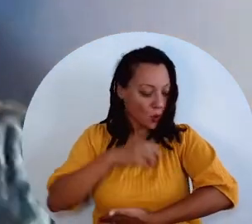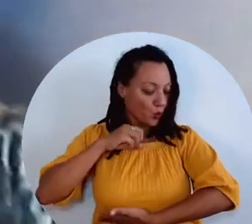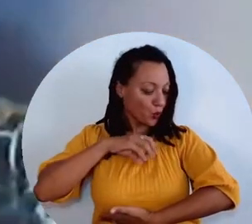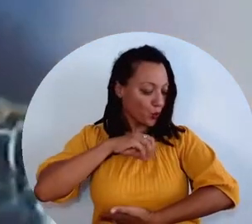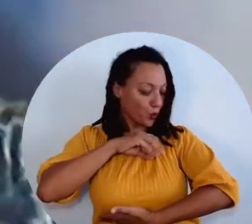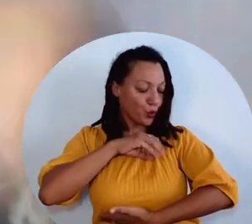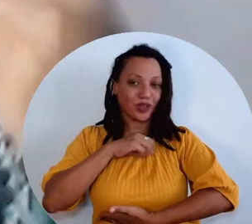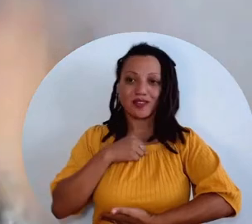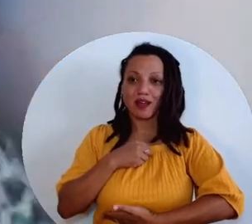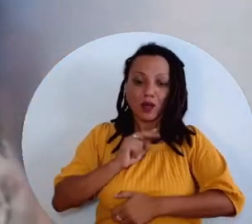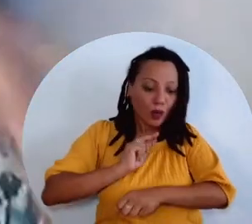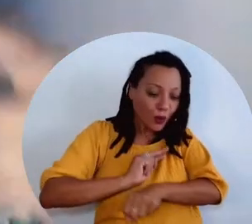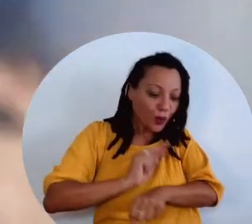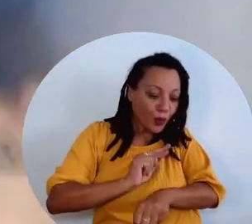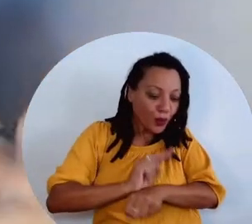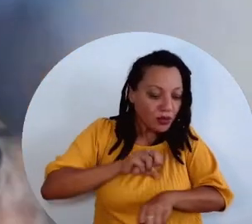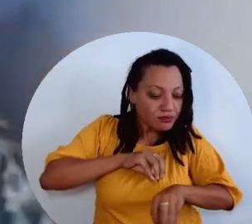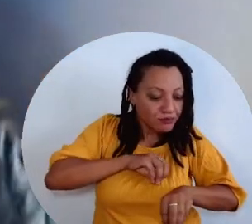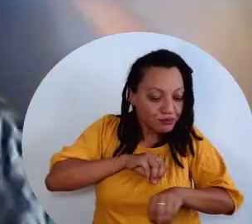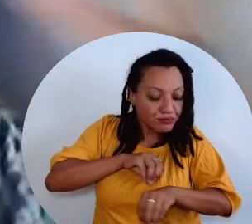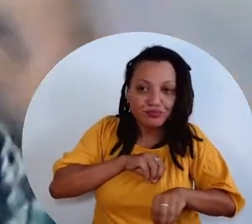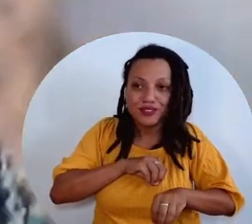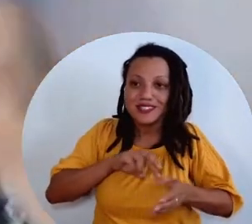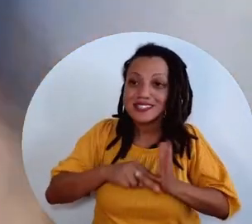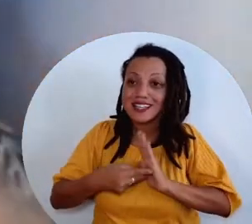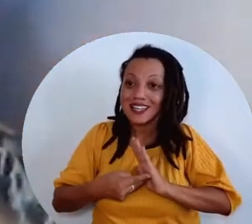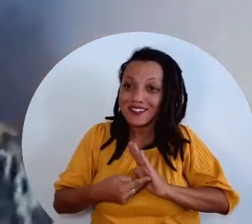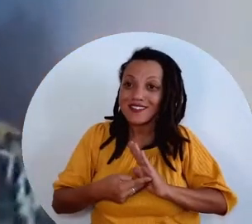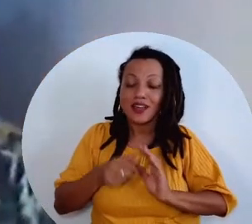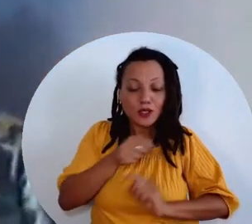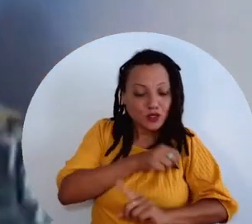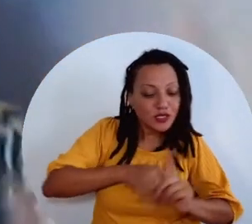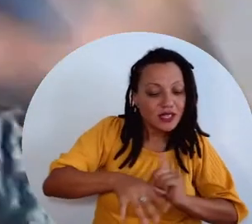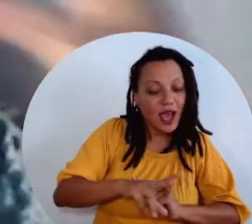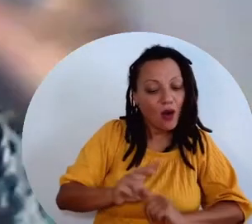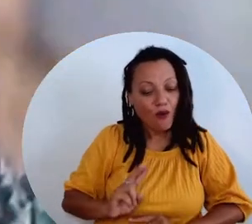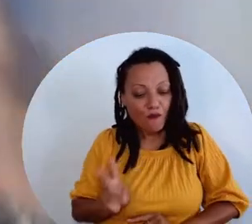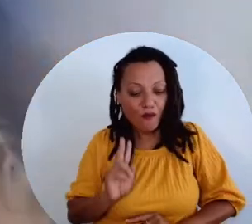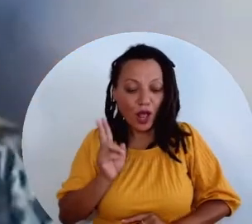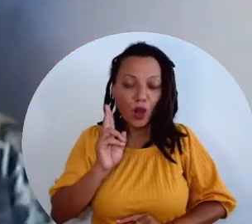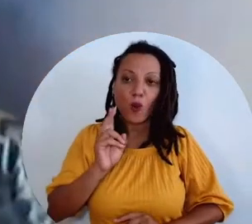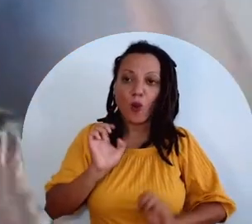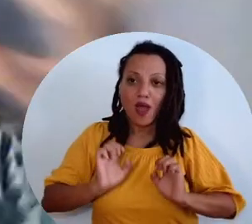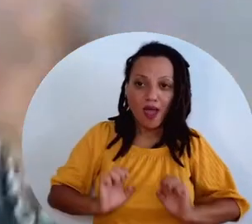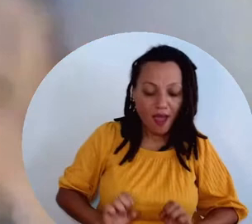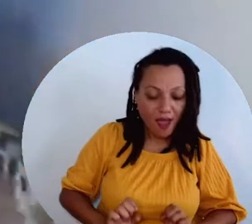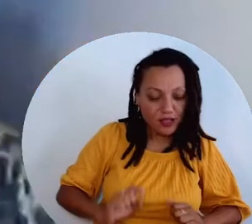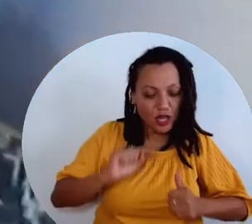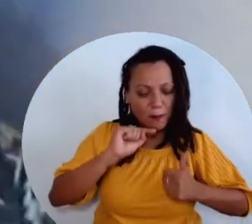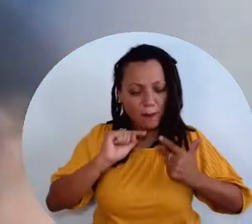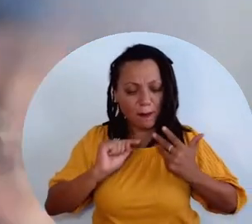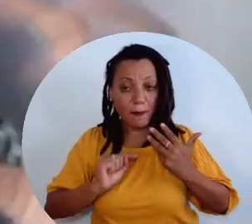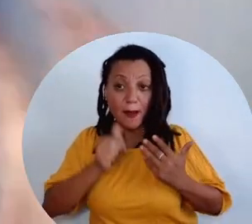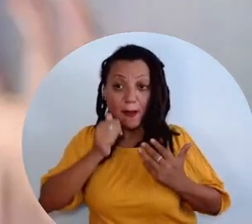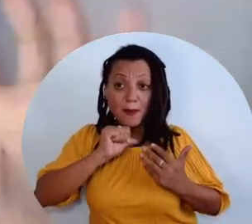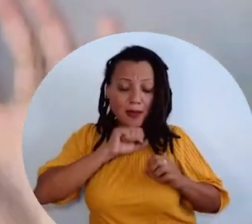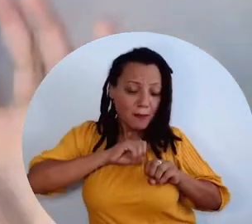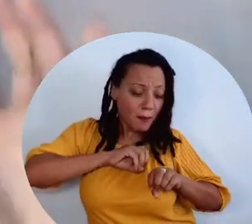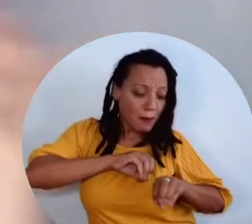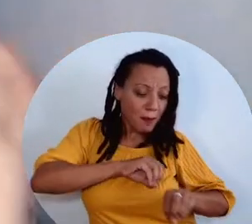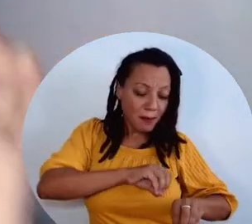nos primeiros cuidados. E aí ela vai passando o quê? A sociabilidade, os valores sociais, o conjunto ético.